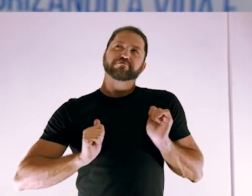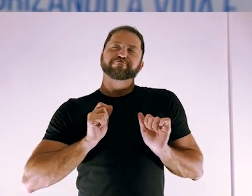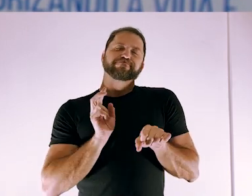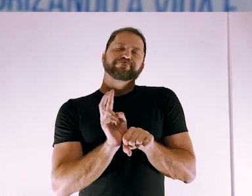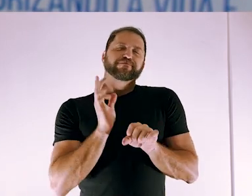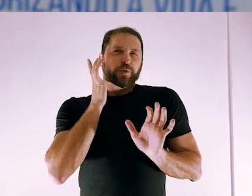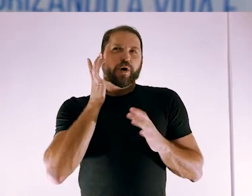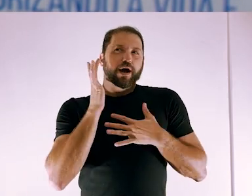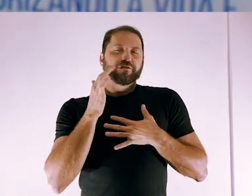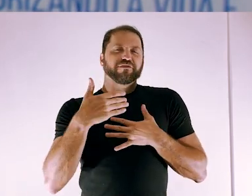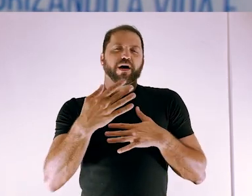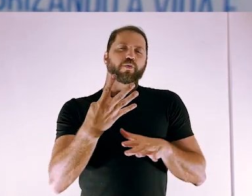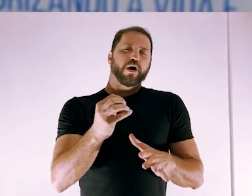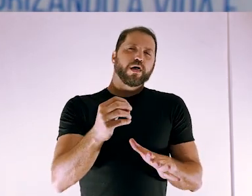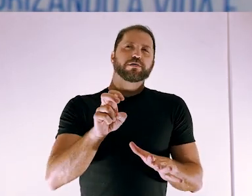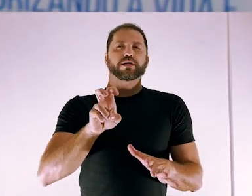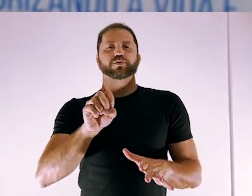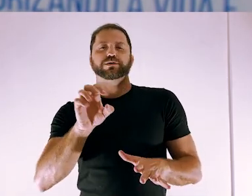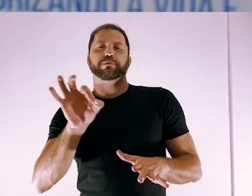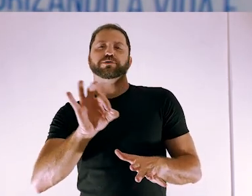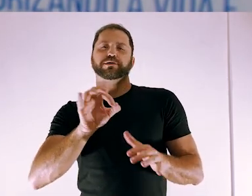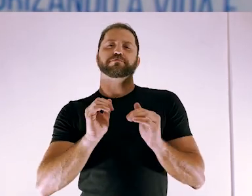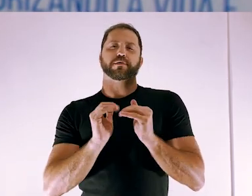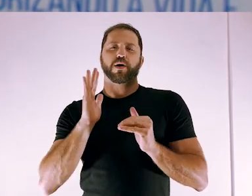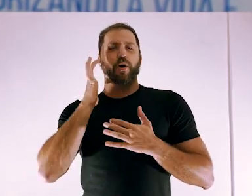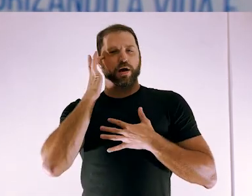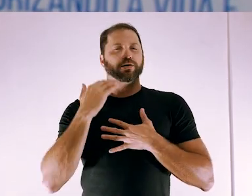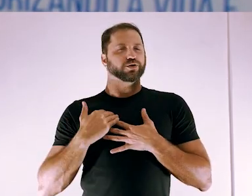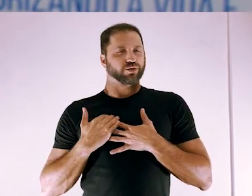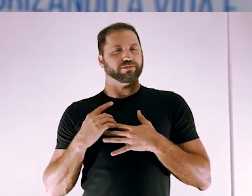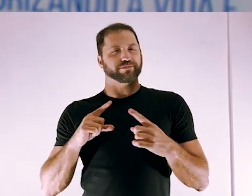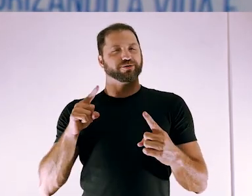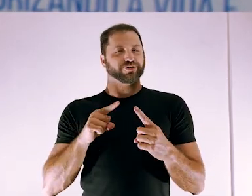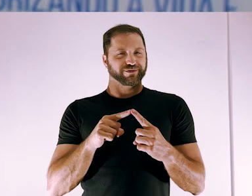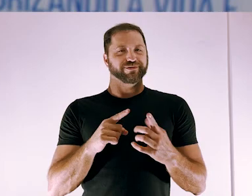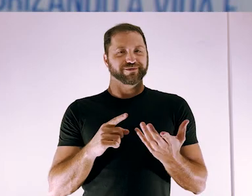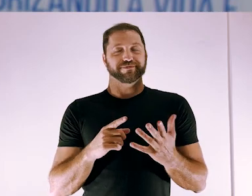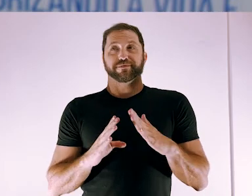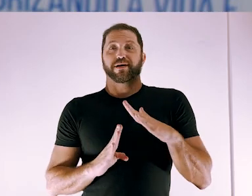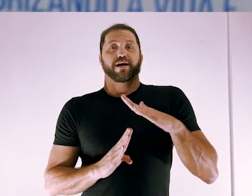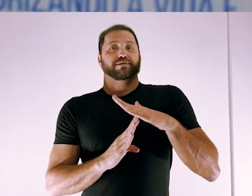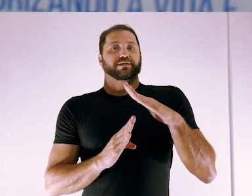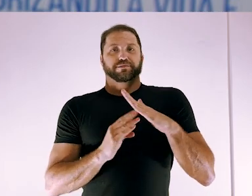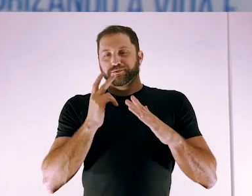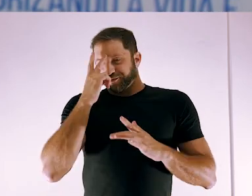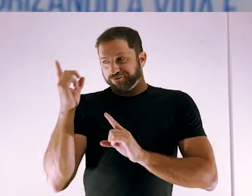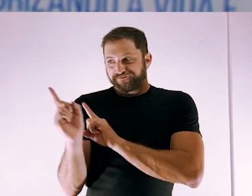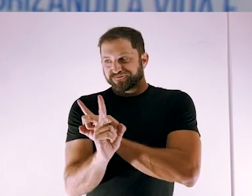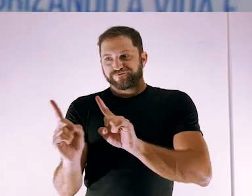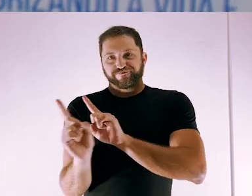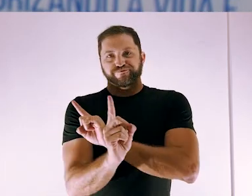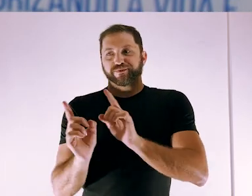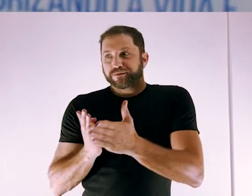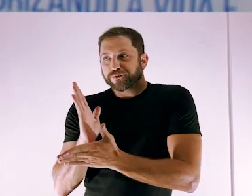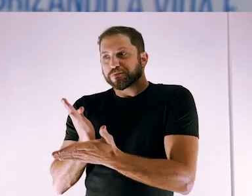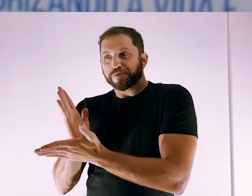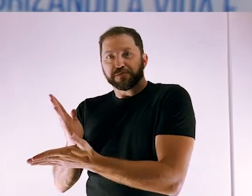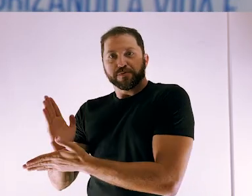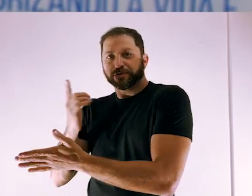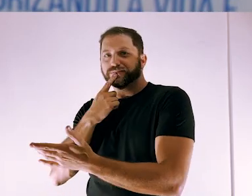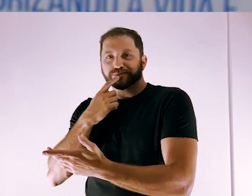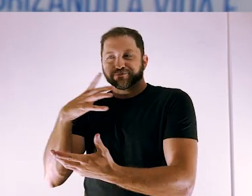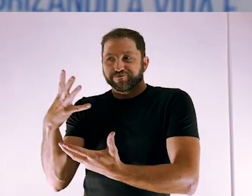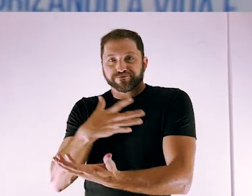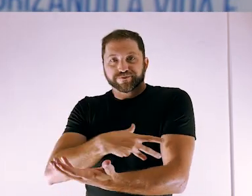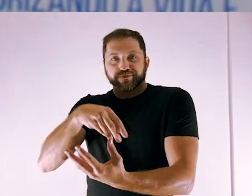doadores, e a nossa expectativa é ultrapassar essa meta em 40% a 50% e ter o máximo de aproveitamento para que